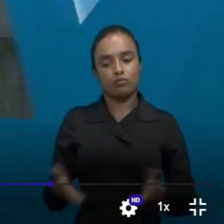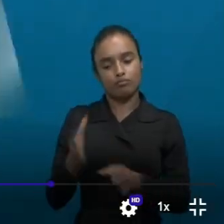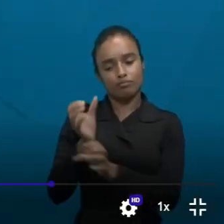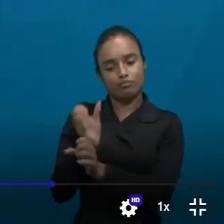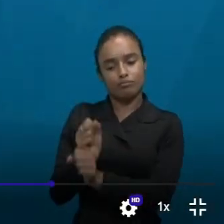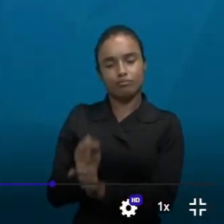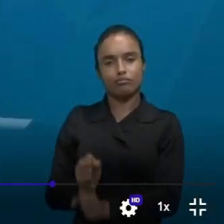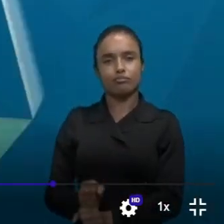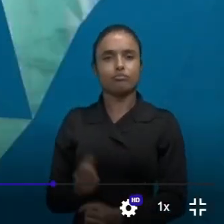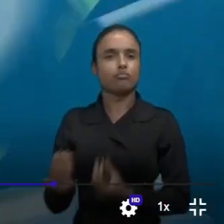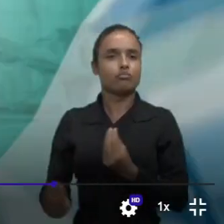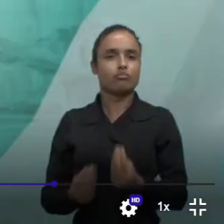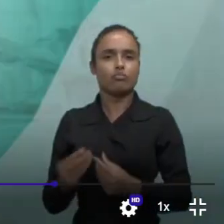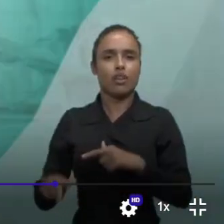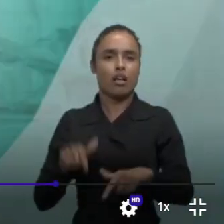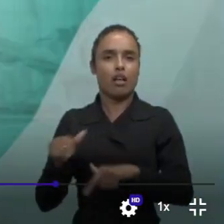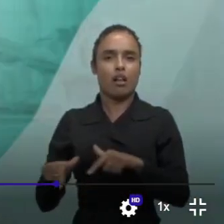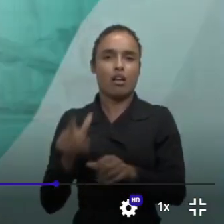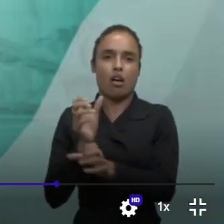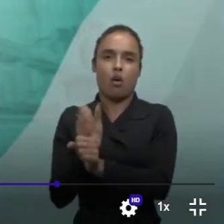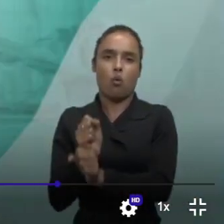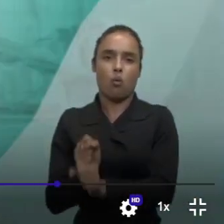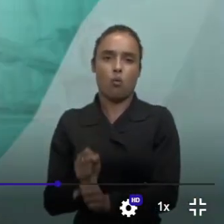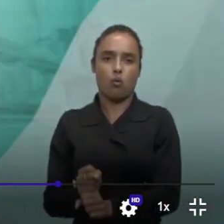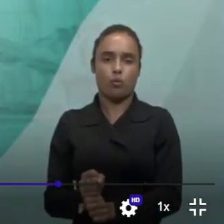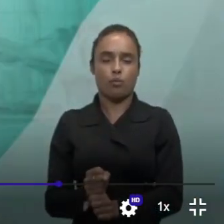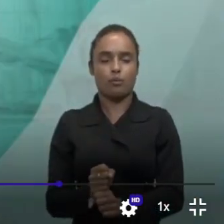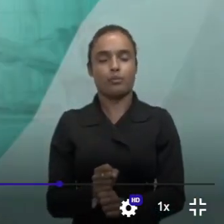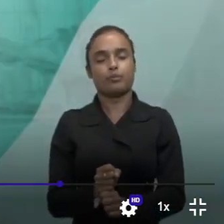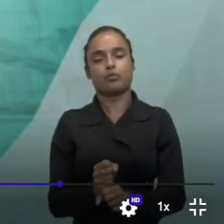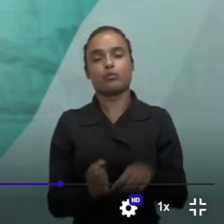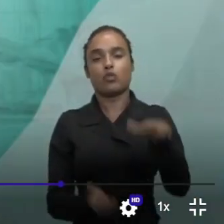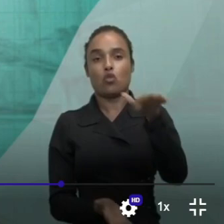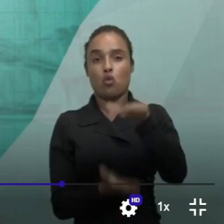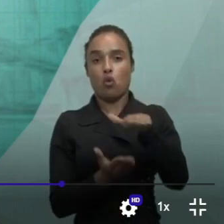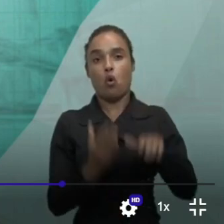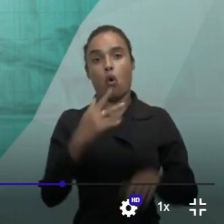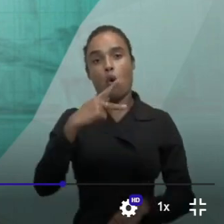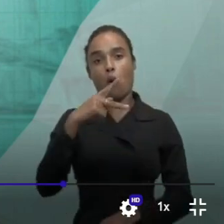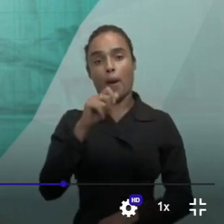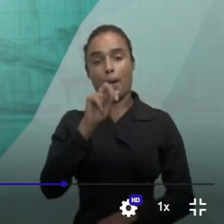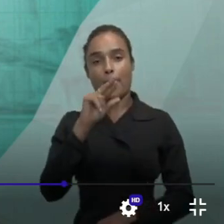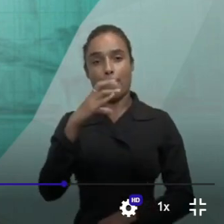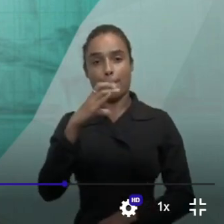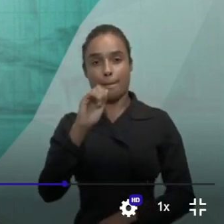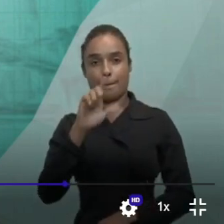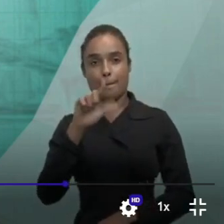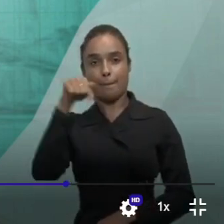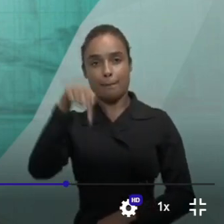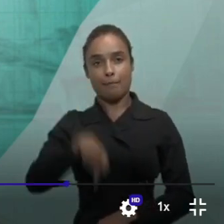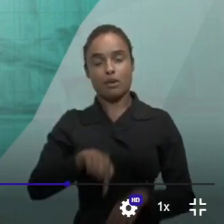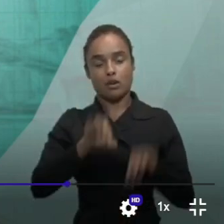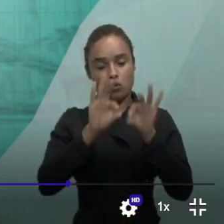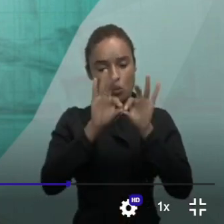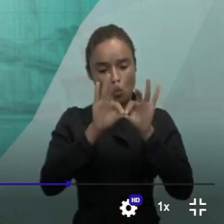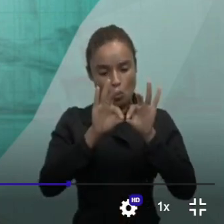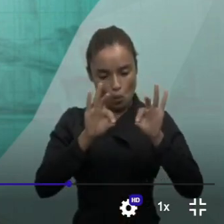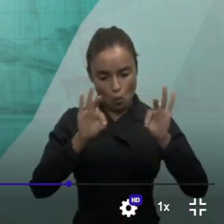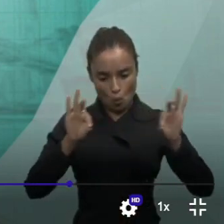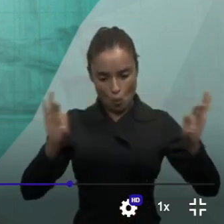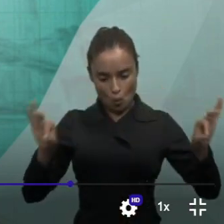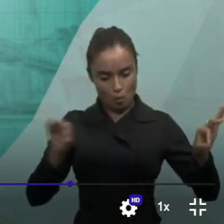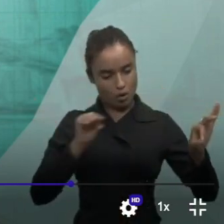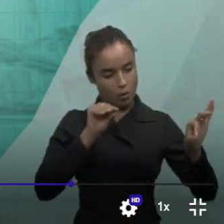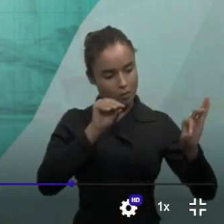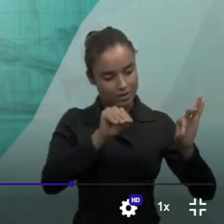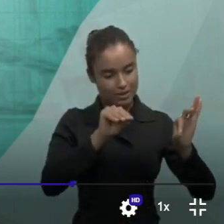cálculos. No caso da compressão parcial da mesa colaborante, a linha neutra passa por dentro da laje e